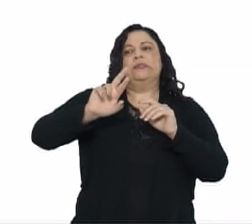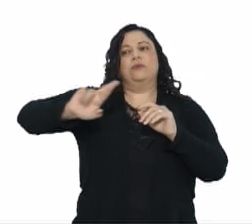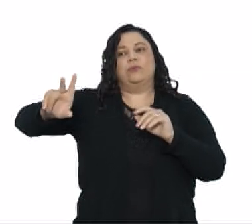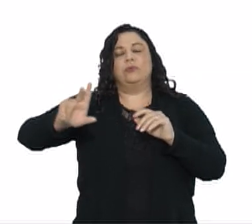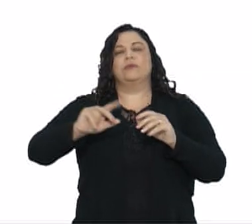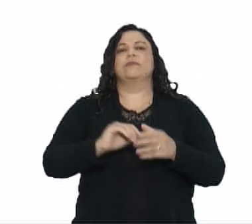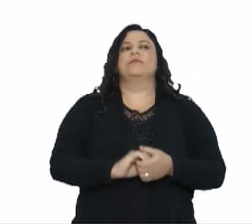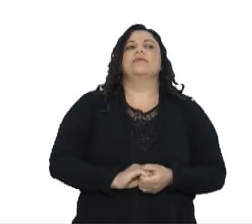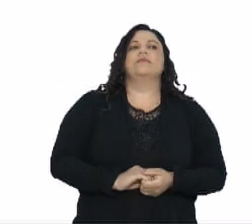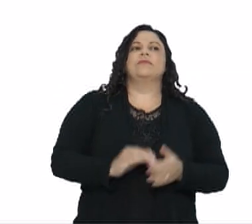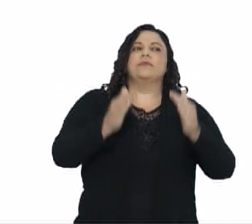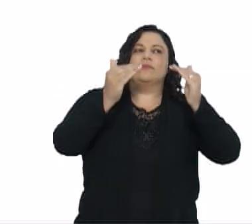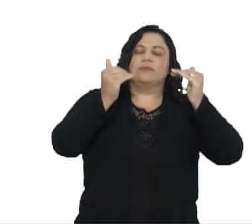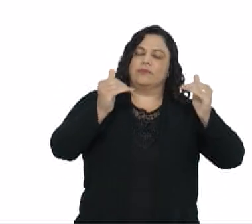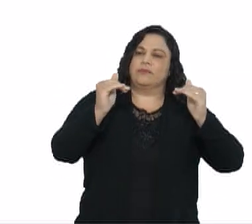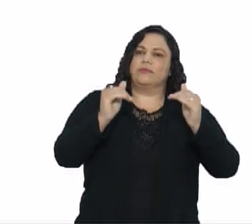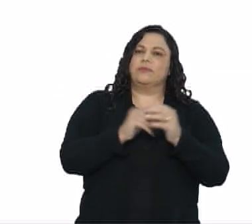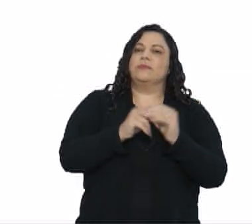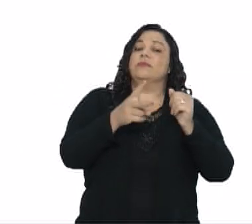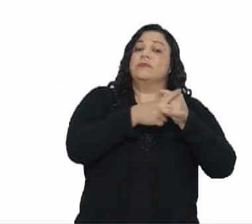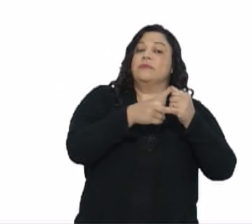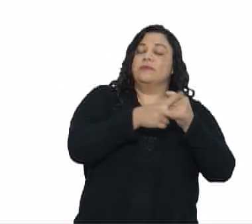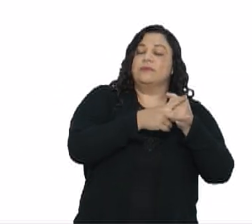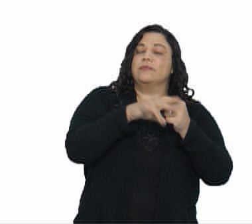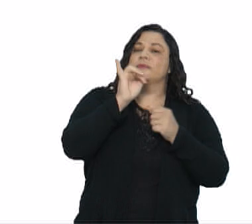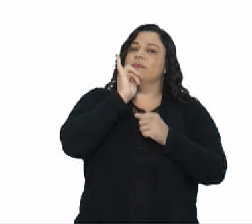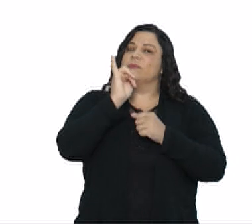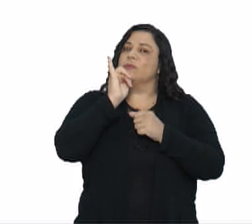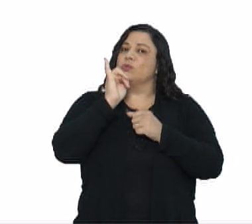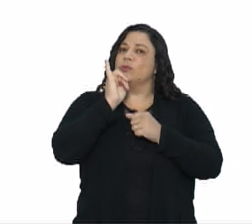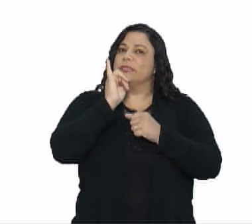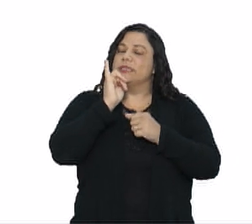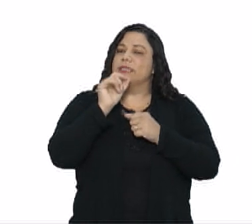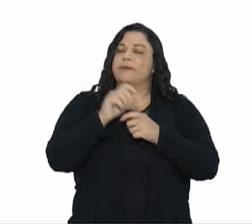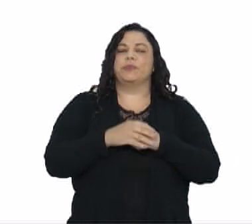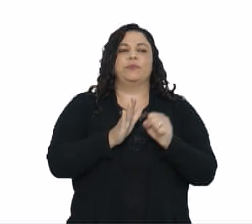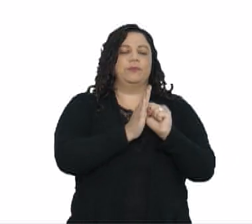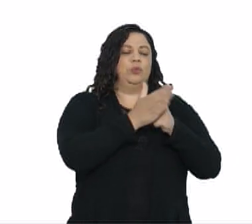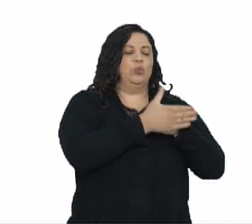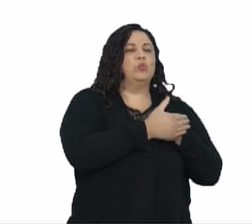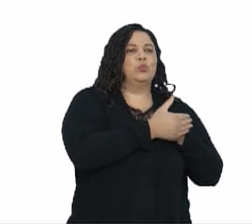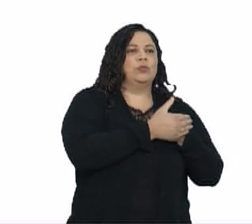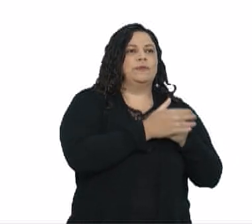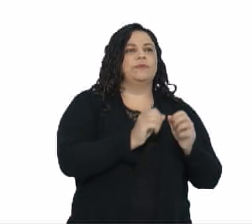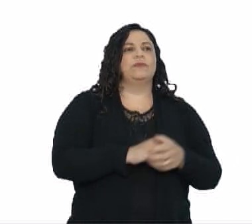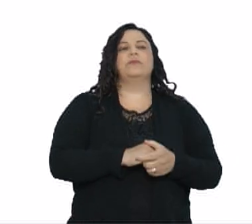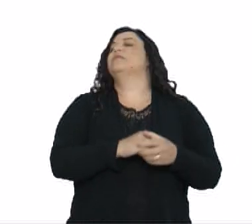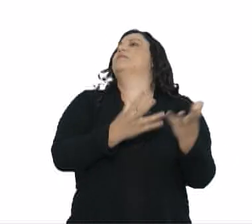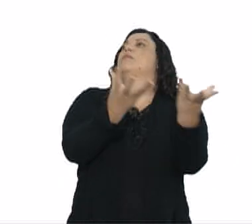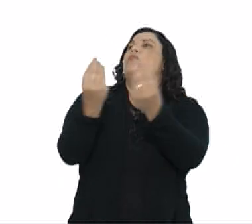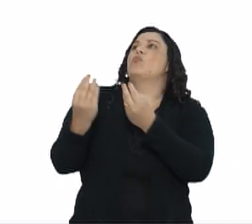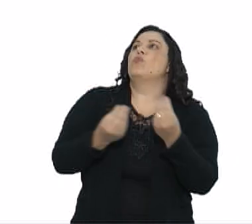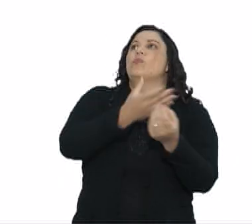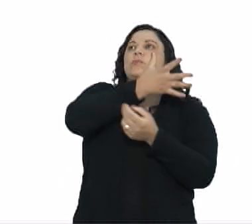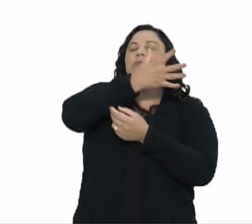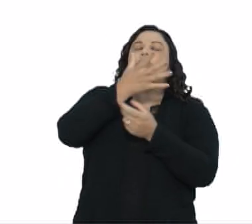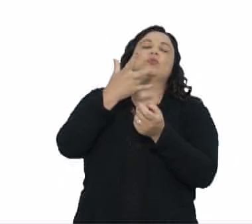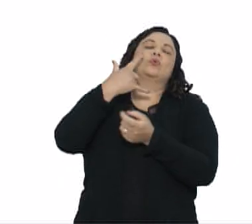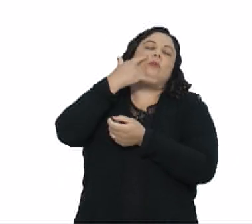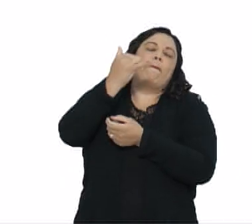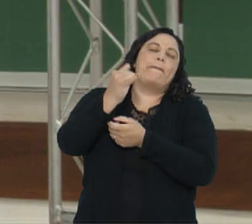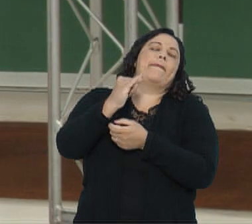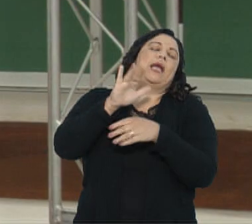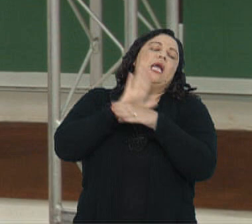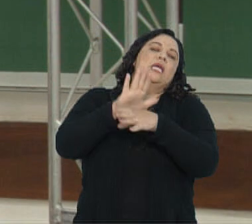Predicado verbal. Veja agora mais um exemplo. Sujeito. Muitos pais ajudam seus filhos a estudar.